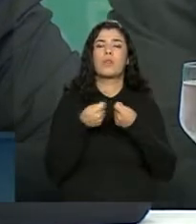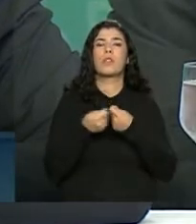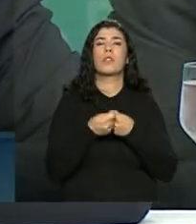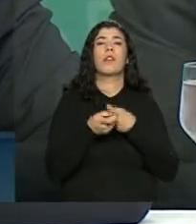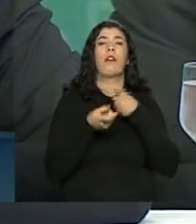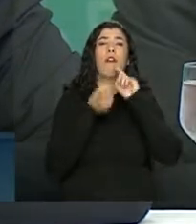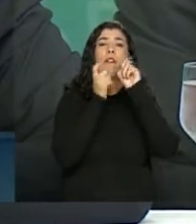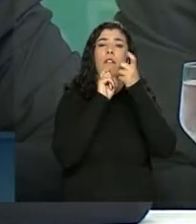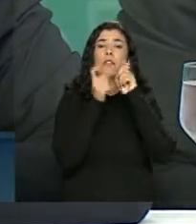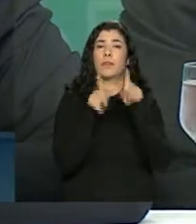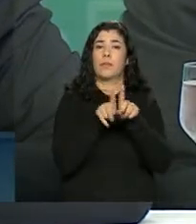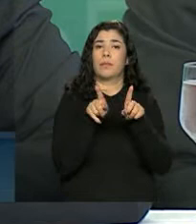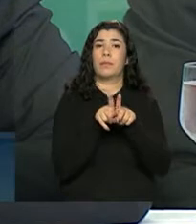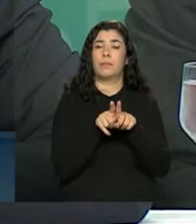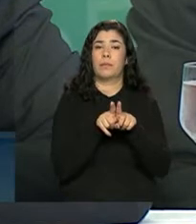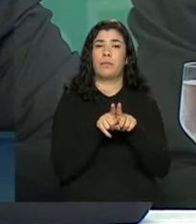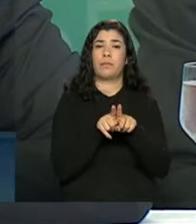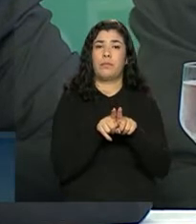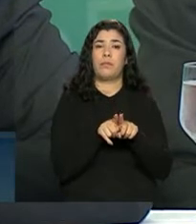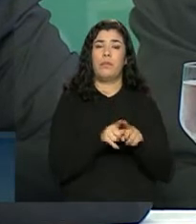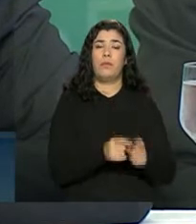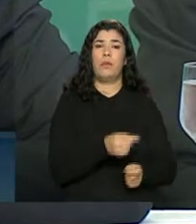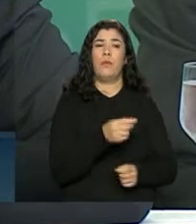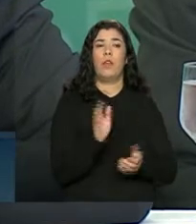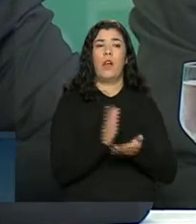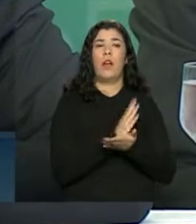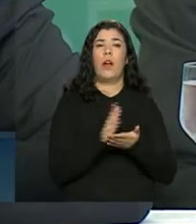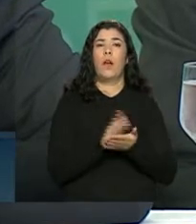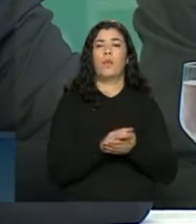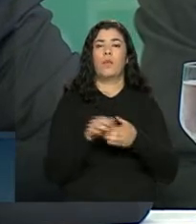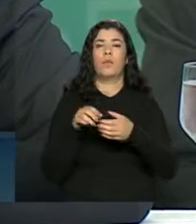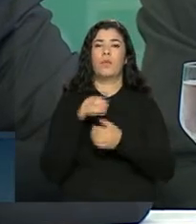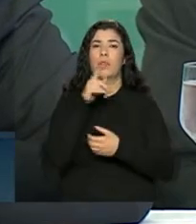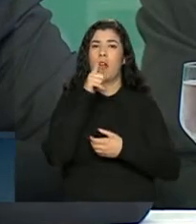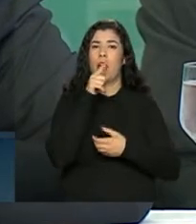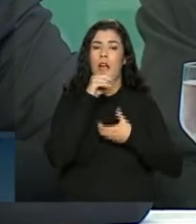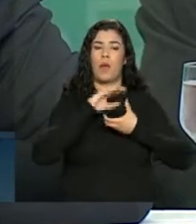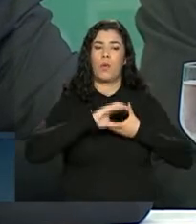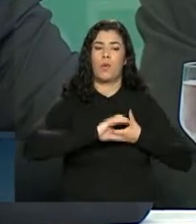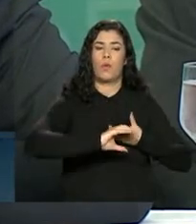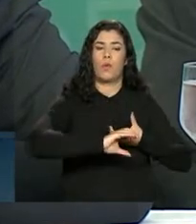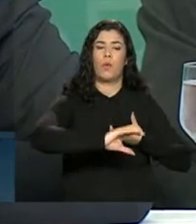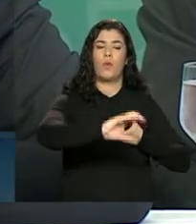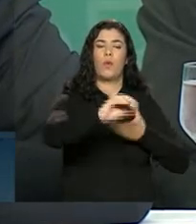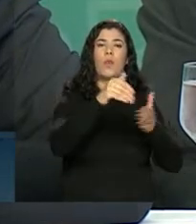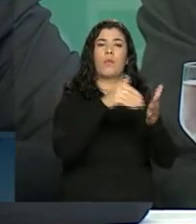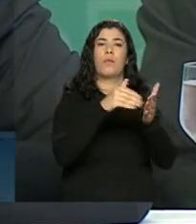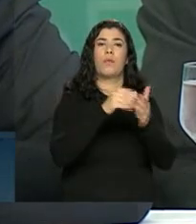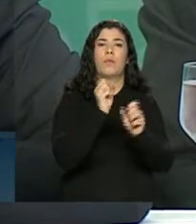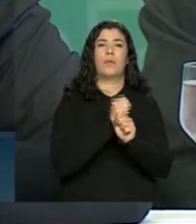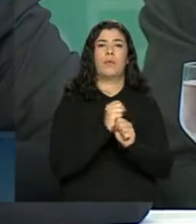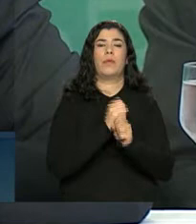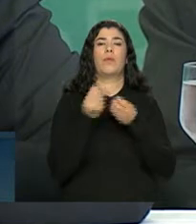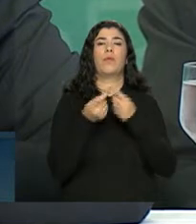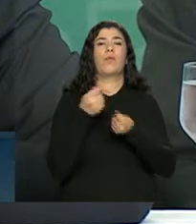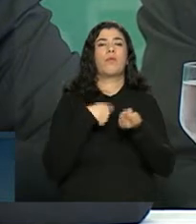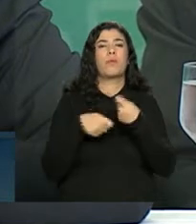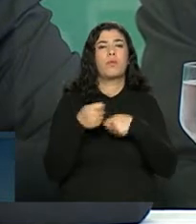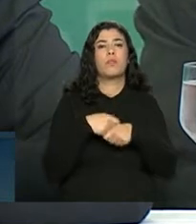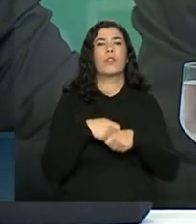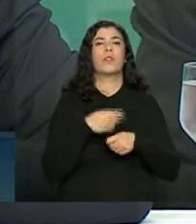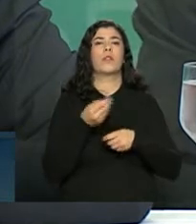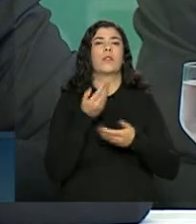administrar os reservatórios e as retiradas de água para o restante do ano e sem dar um processo de negociação